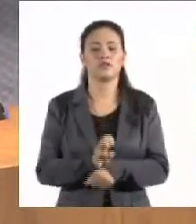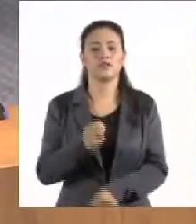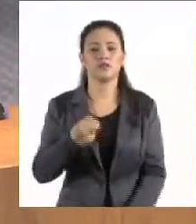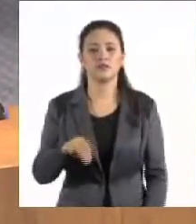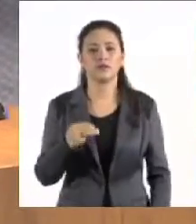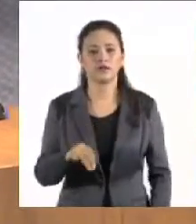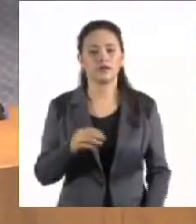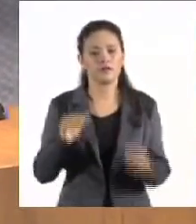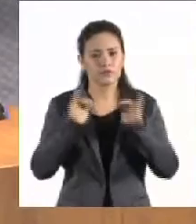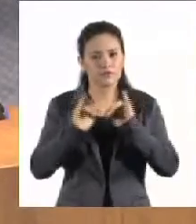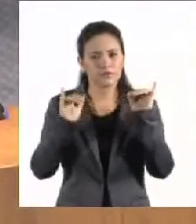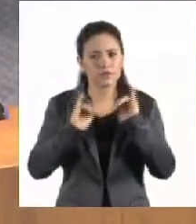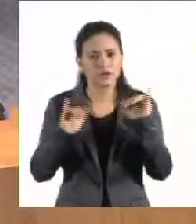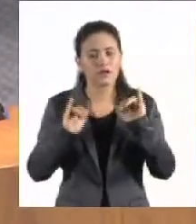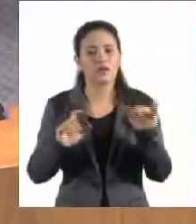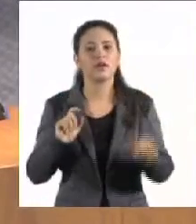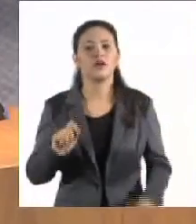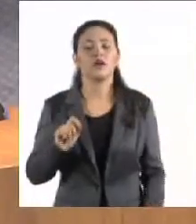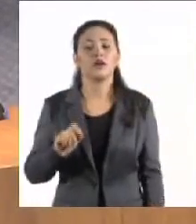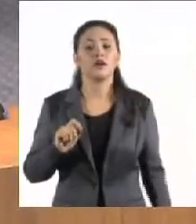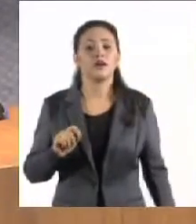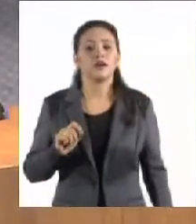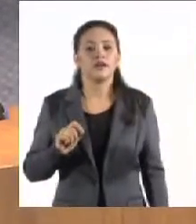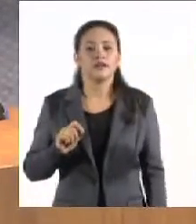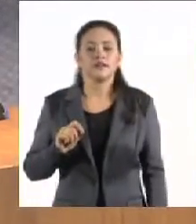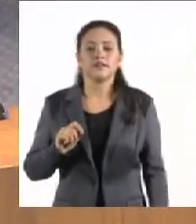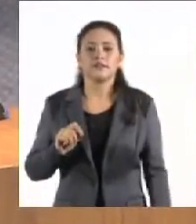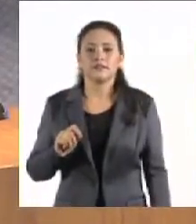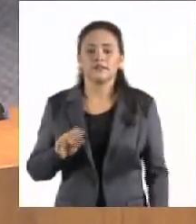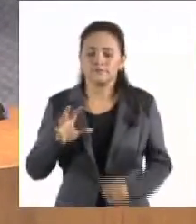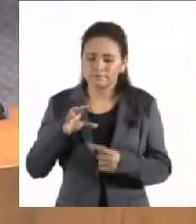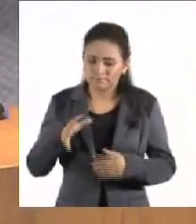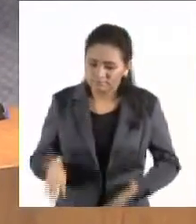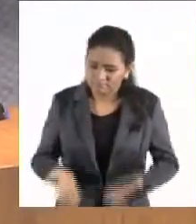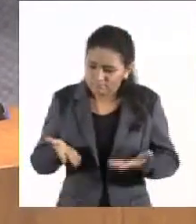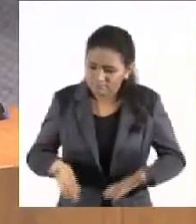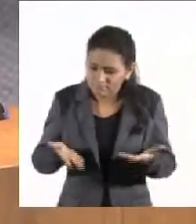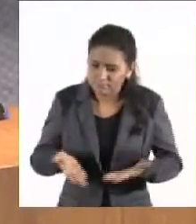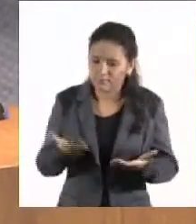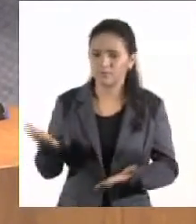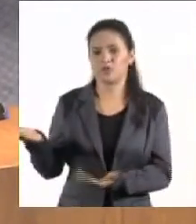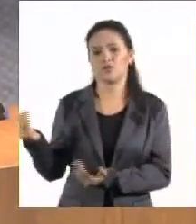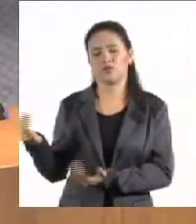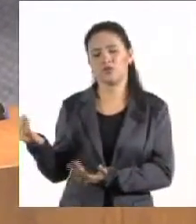faz política pública para a juventude e diz de que forma nós vamos sair do pior